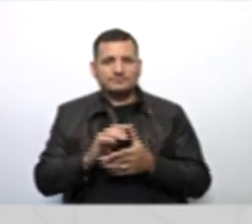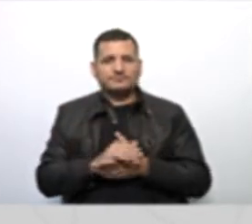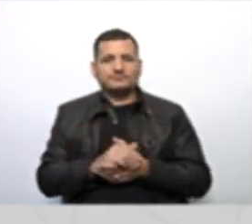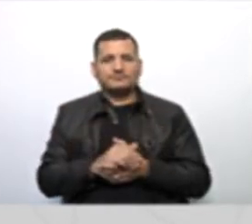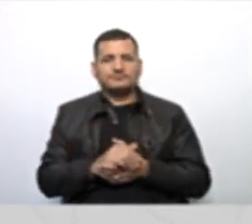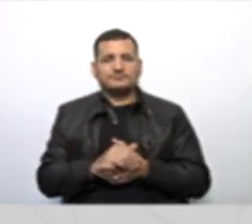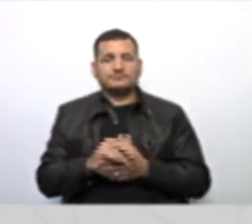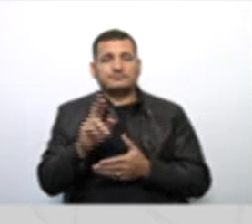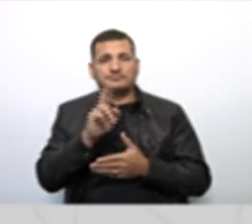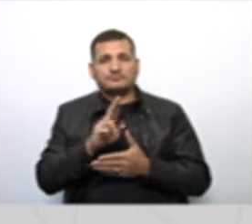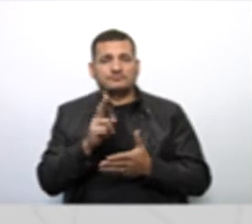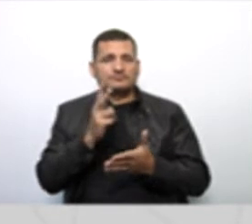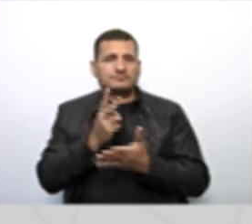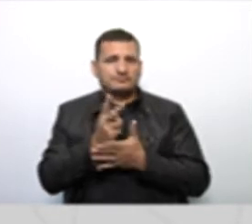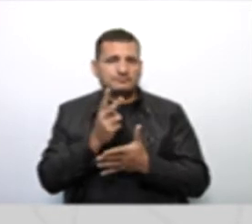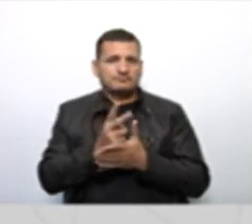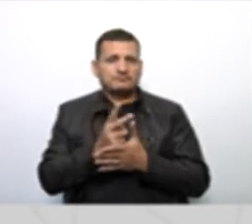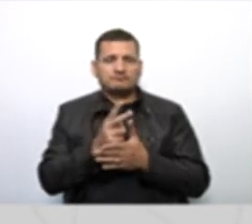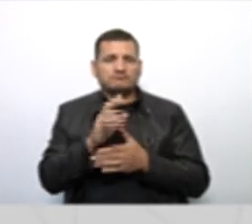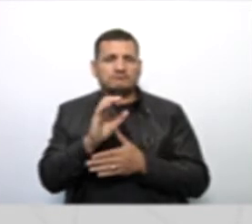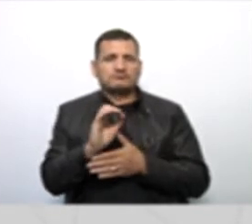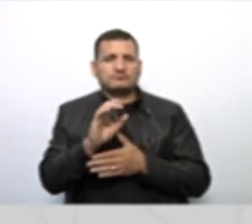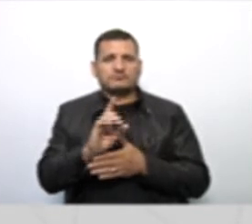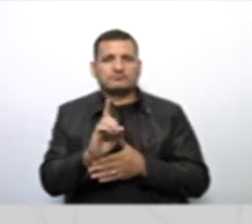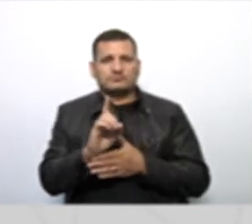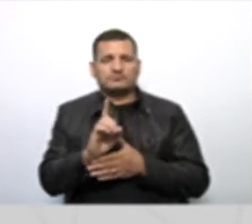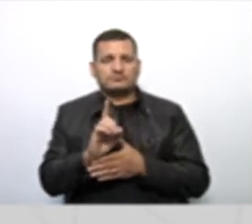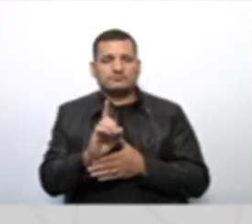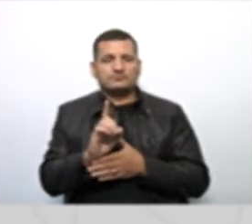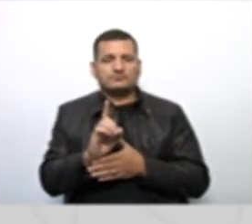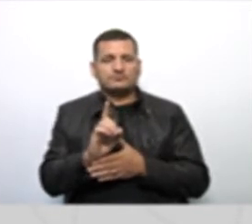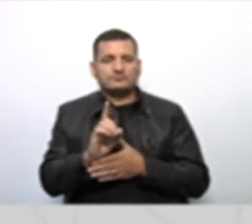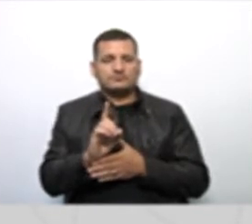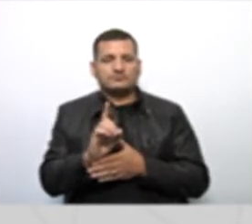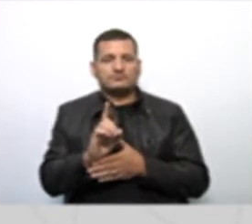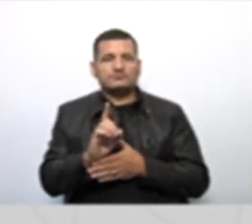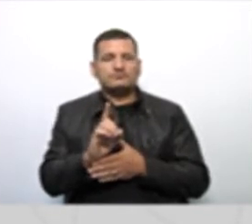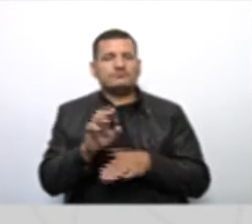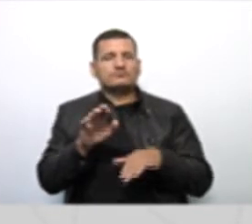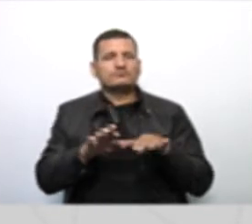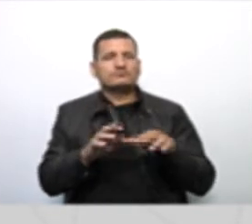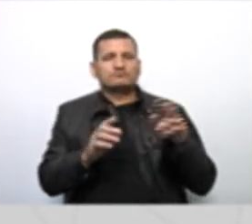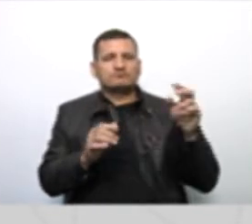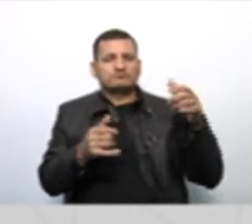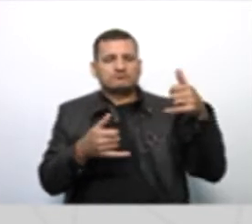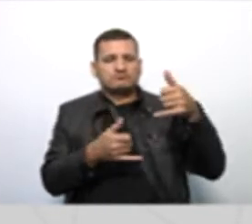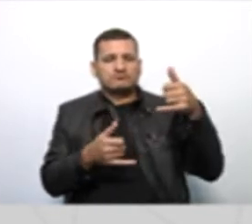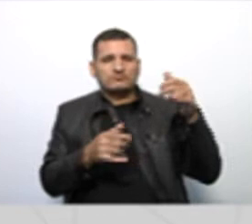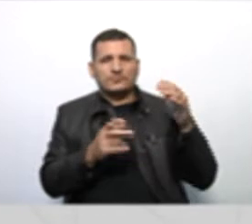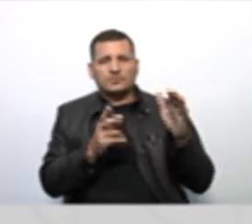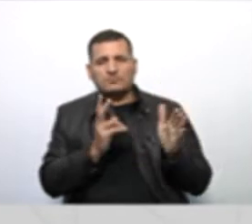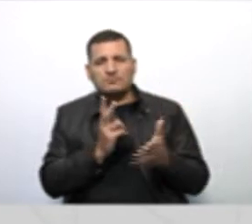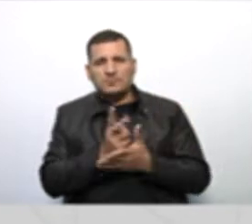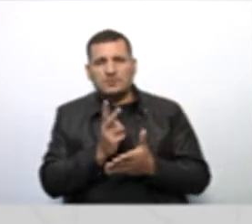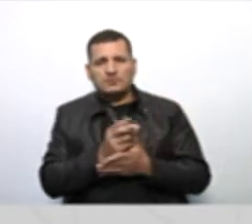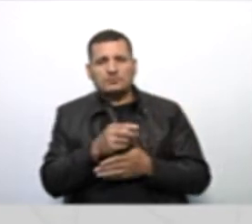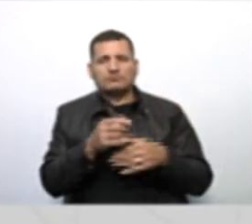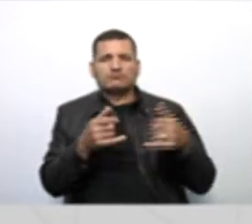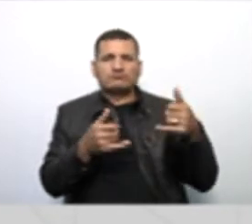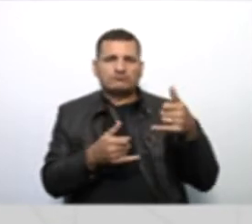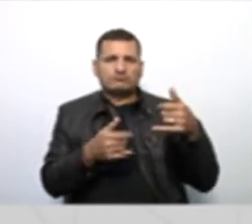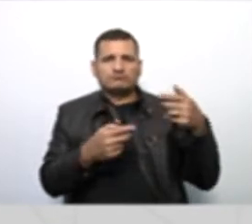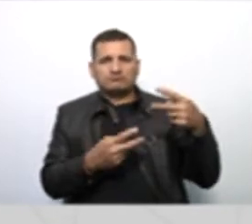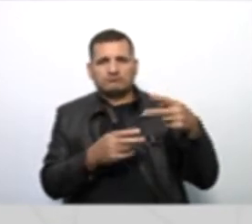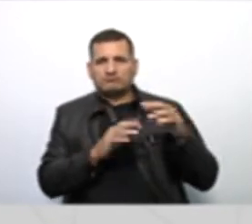utilizando um mesmo código Python. Então, com o seu mesmo código escrito, você consegue acessar todos esses